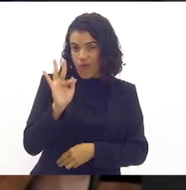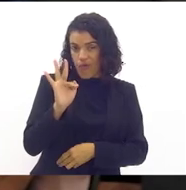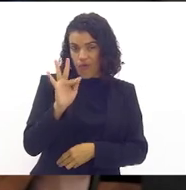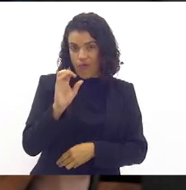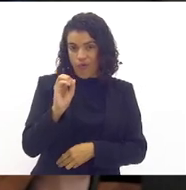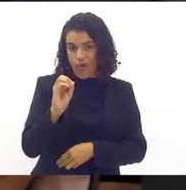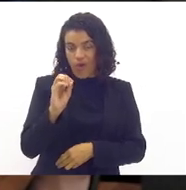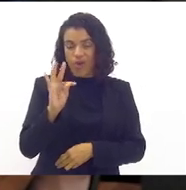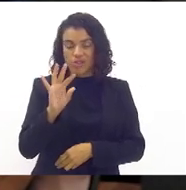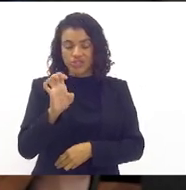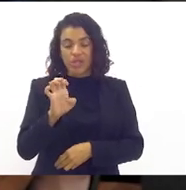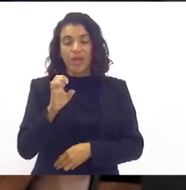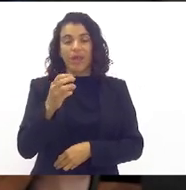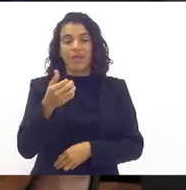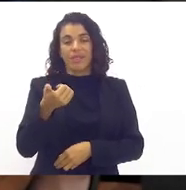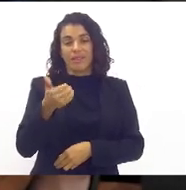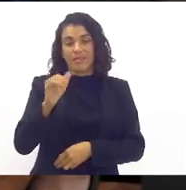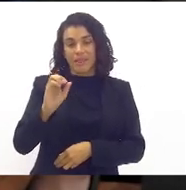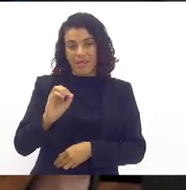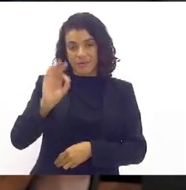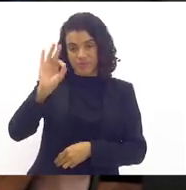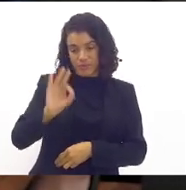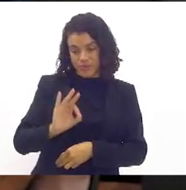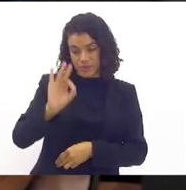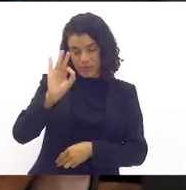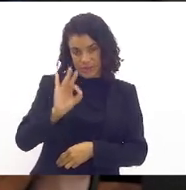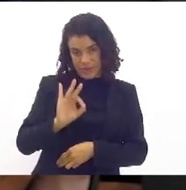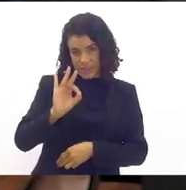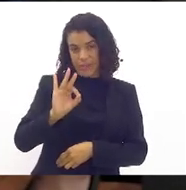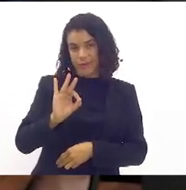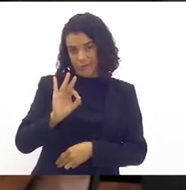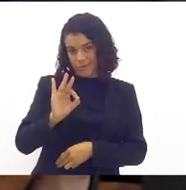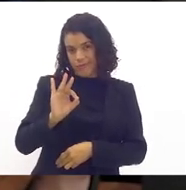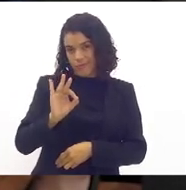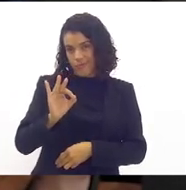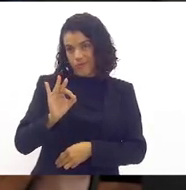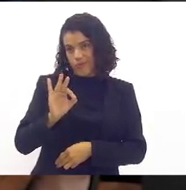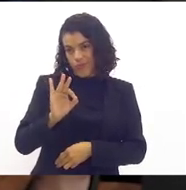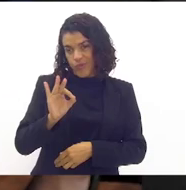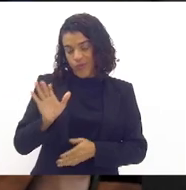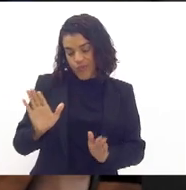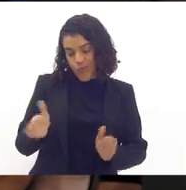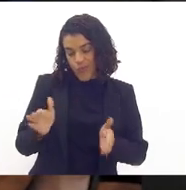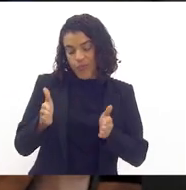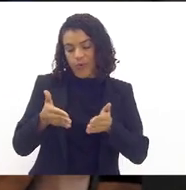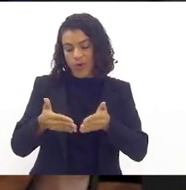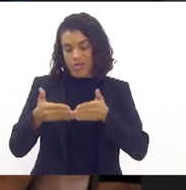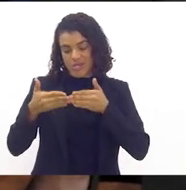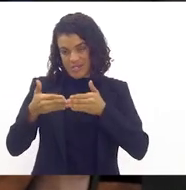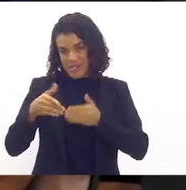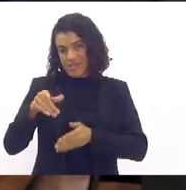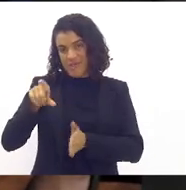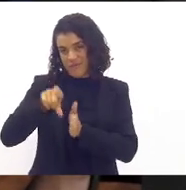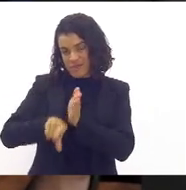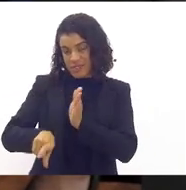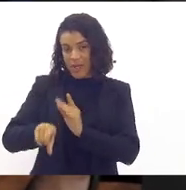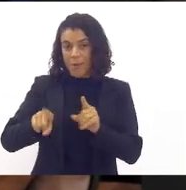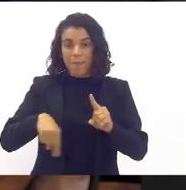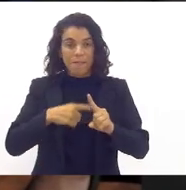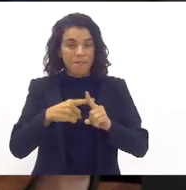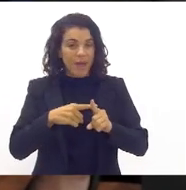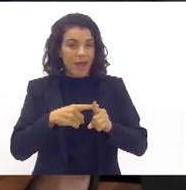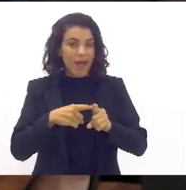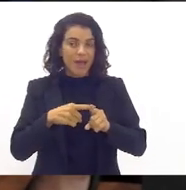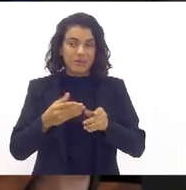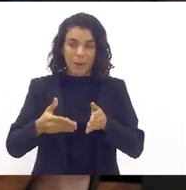é 10% em cima dos incentivos fiscais, menos uma pilha de